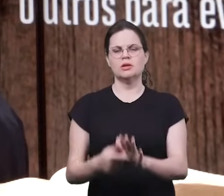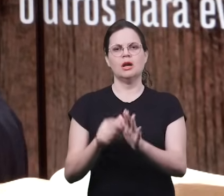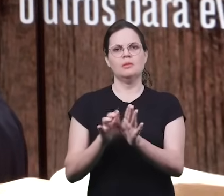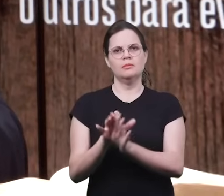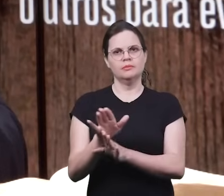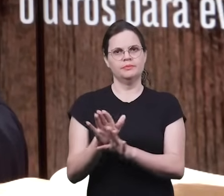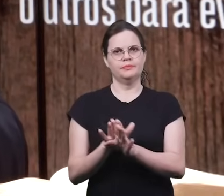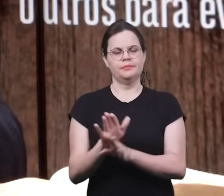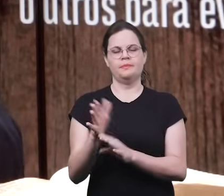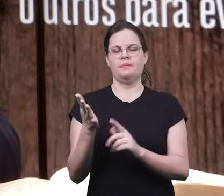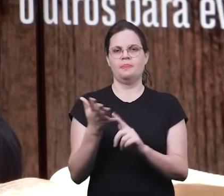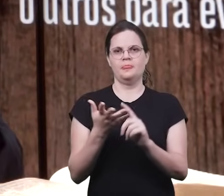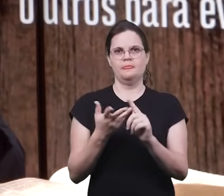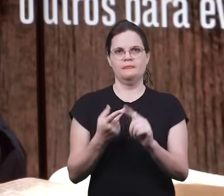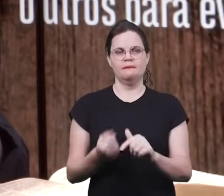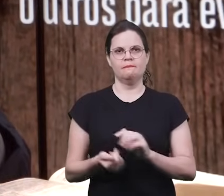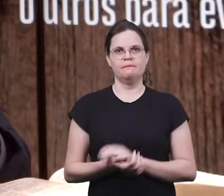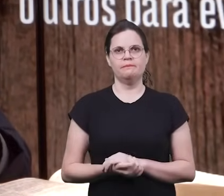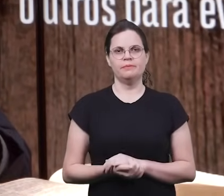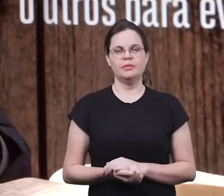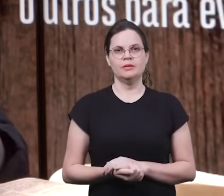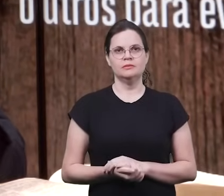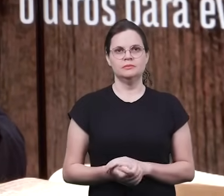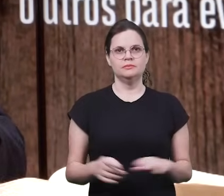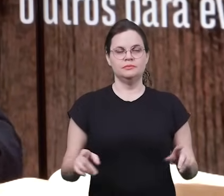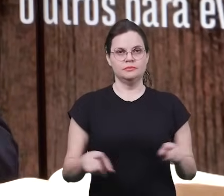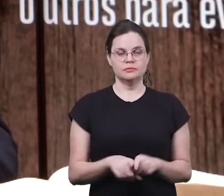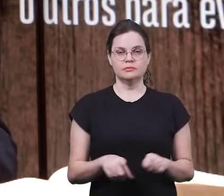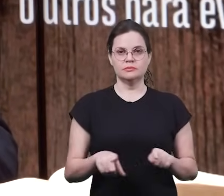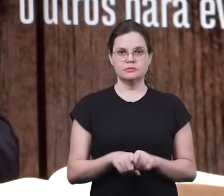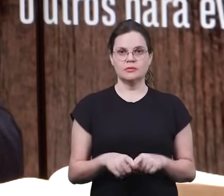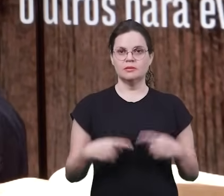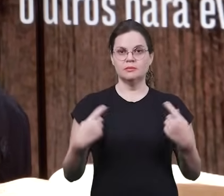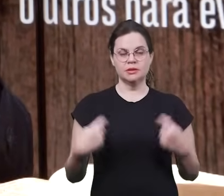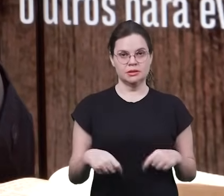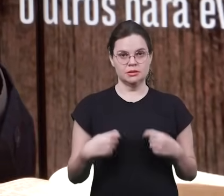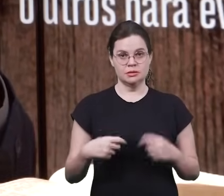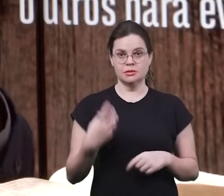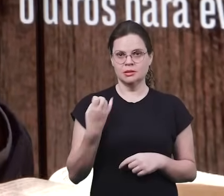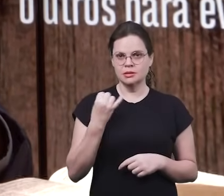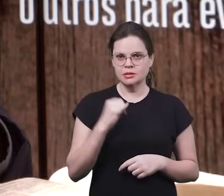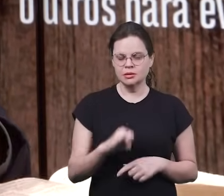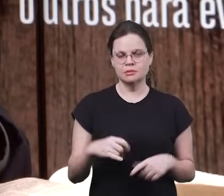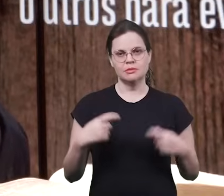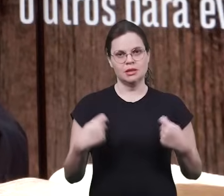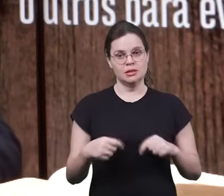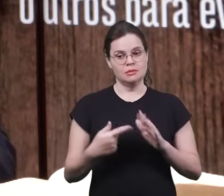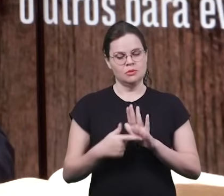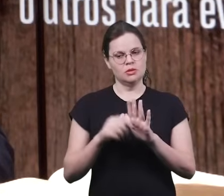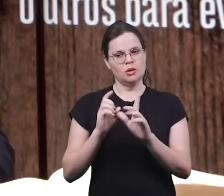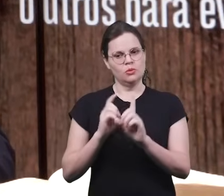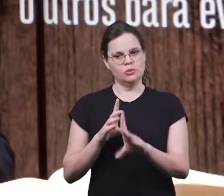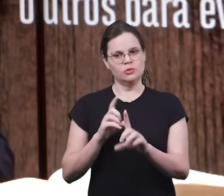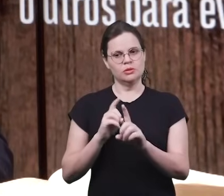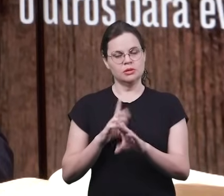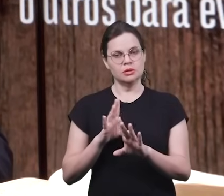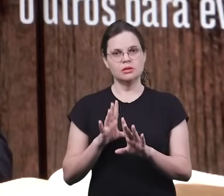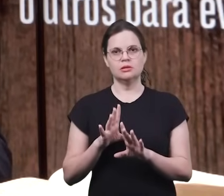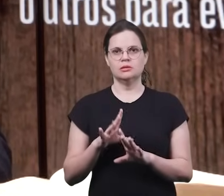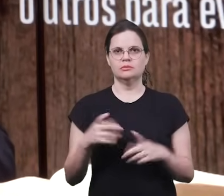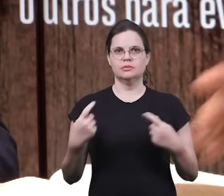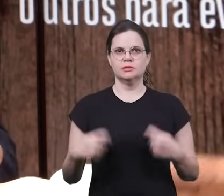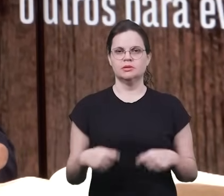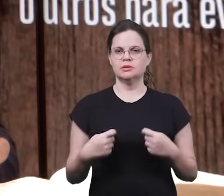né? Como orientar, né, aquilo que está dentro da doutrina, né,